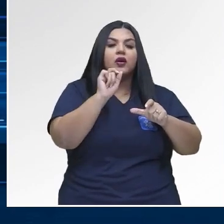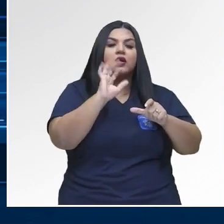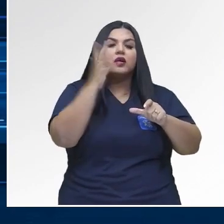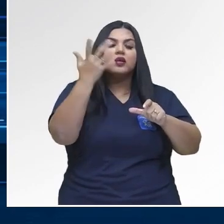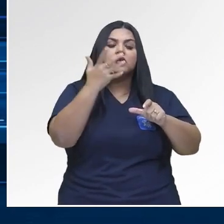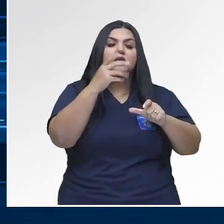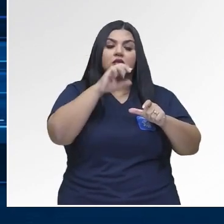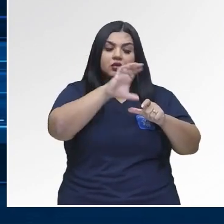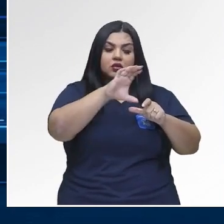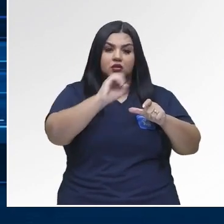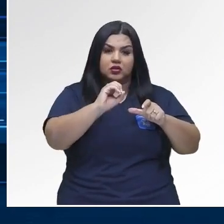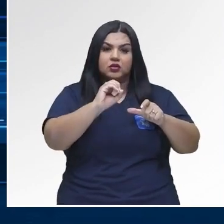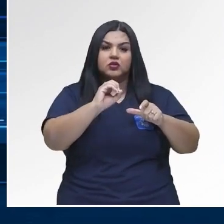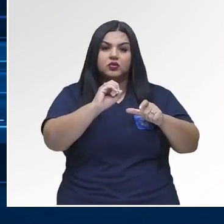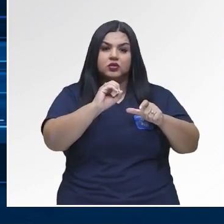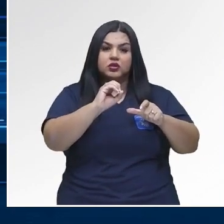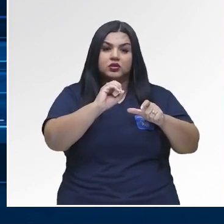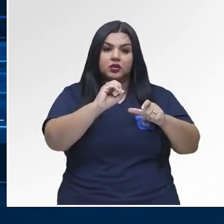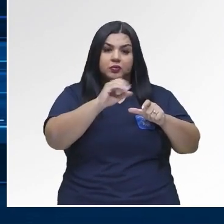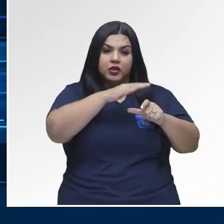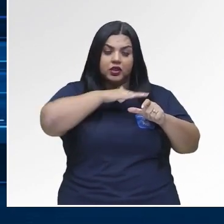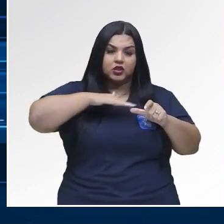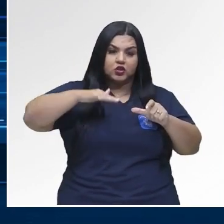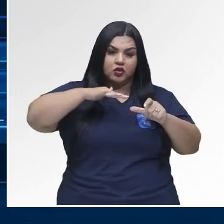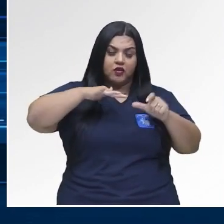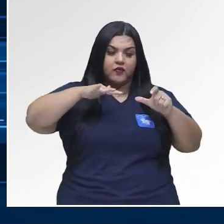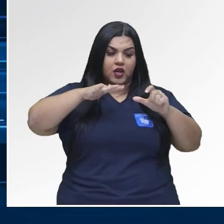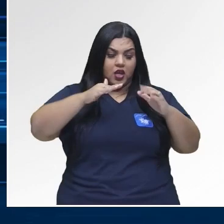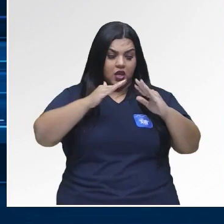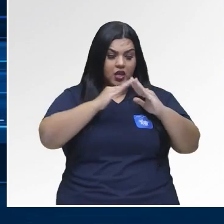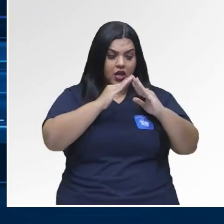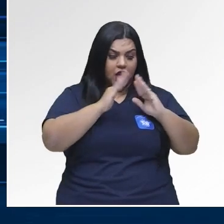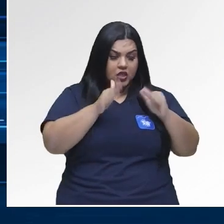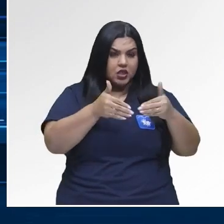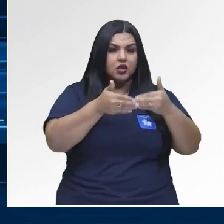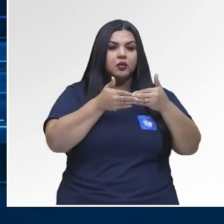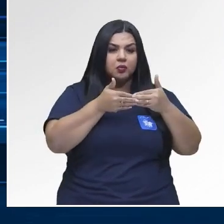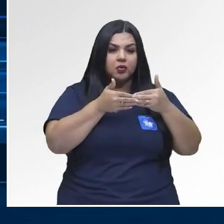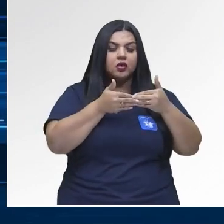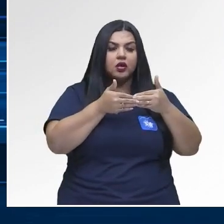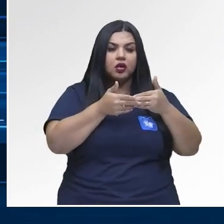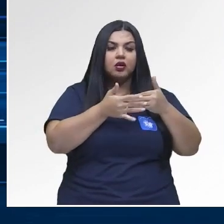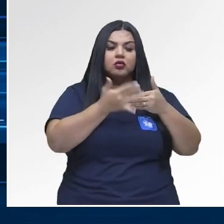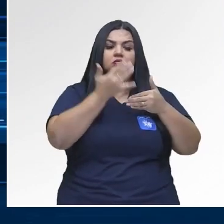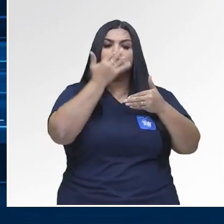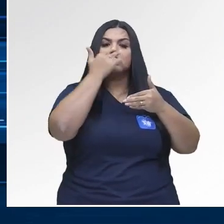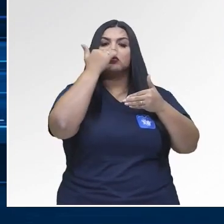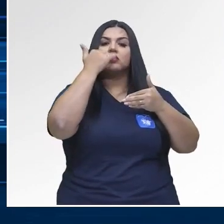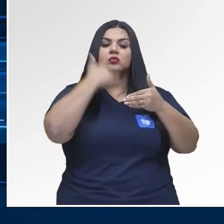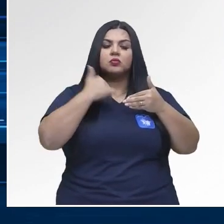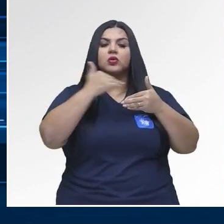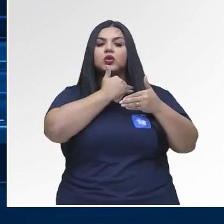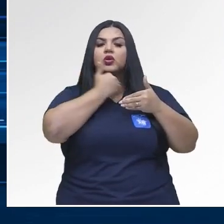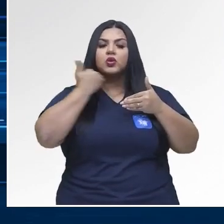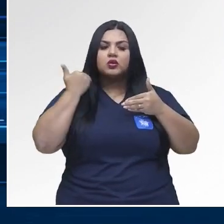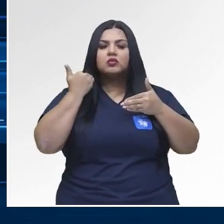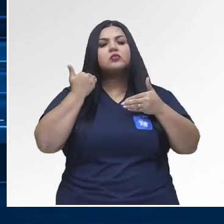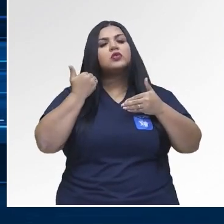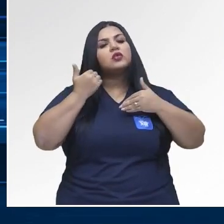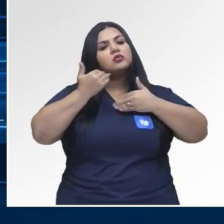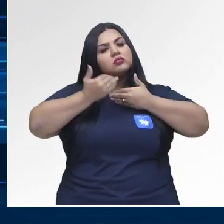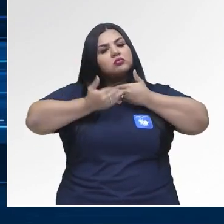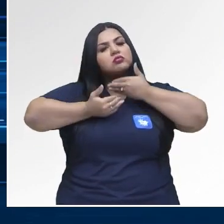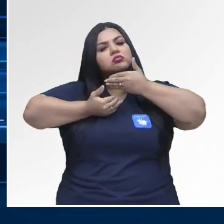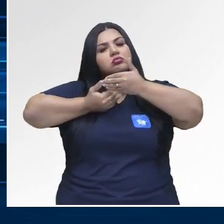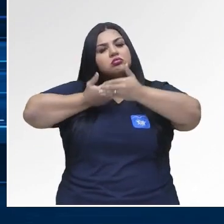monóxido de carbono. Então, se elas ficarem em ambiente fechado com aquela lareira, elas ficam respirando ali e morrem silenciosamente,